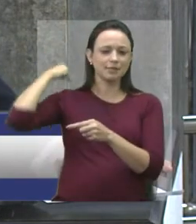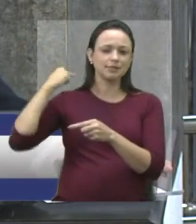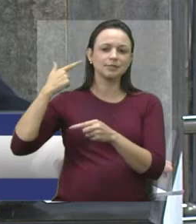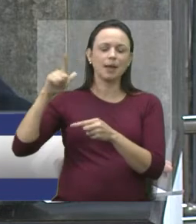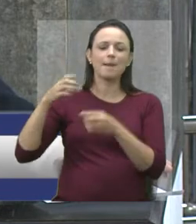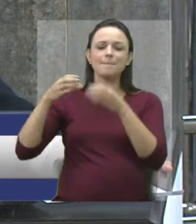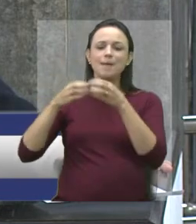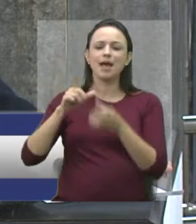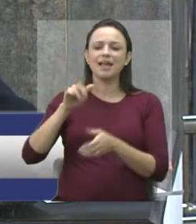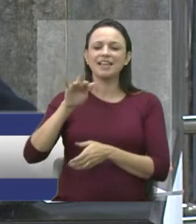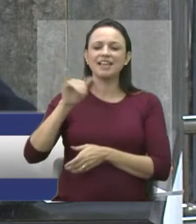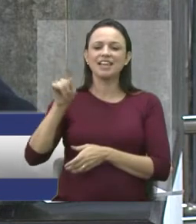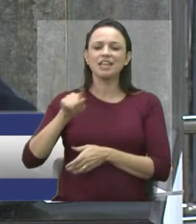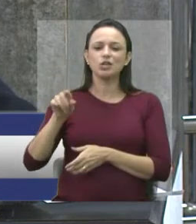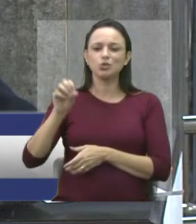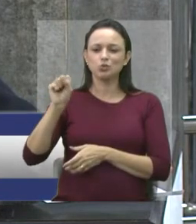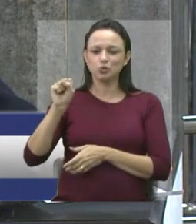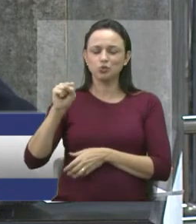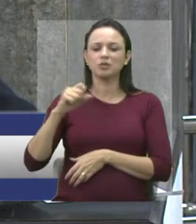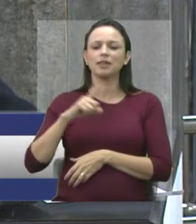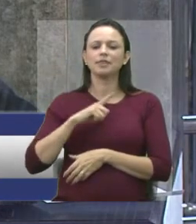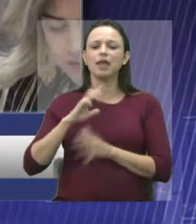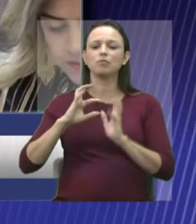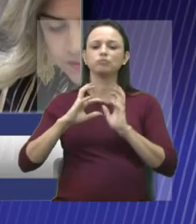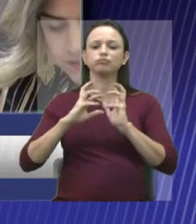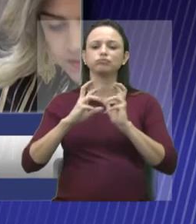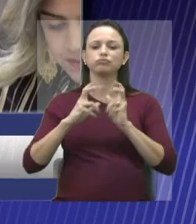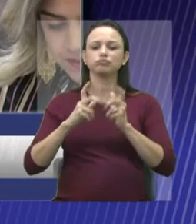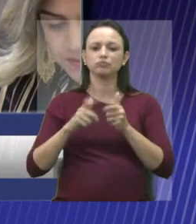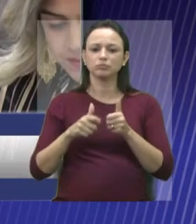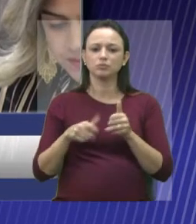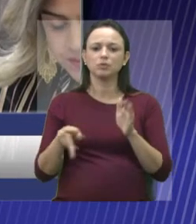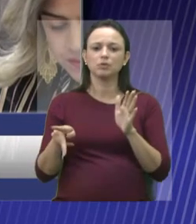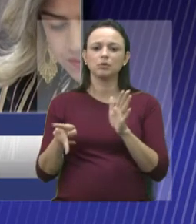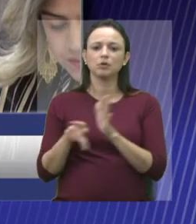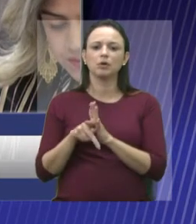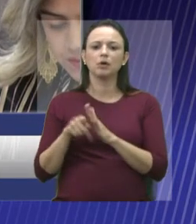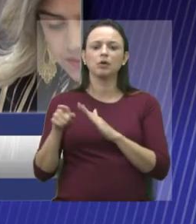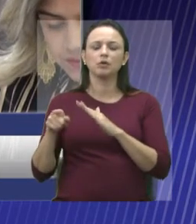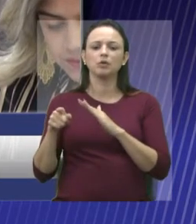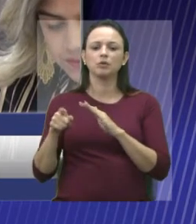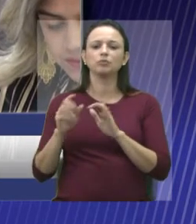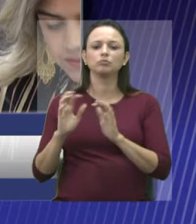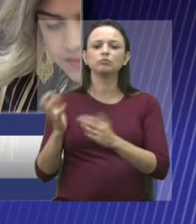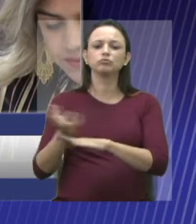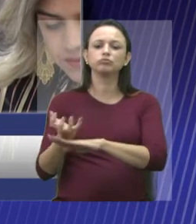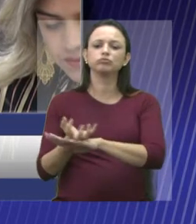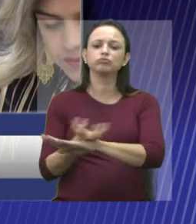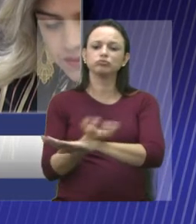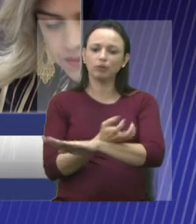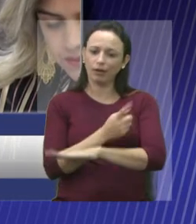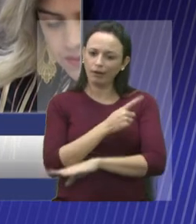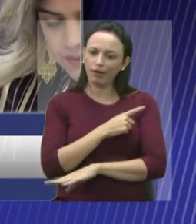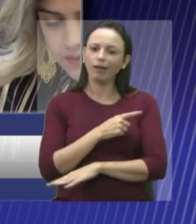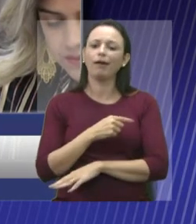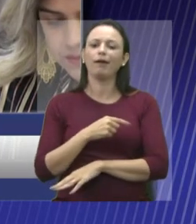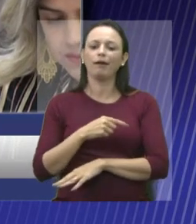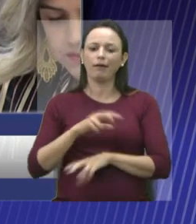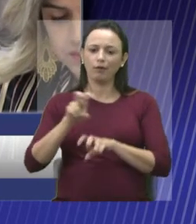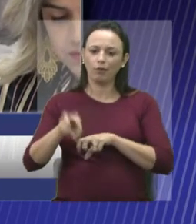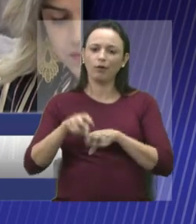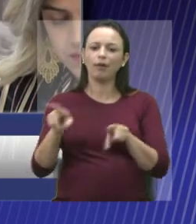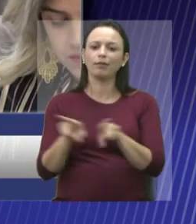Grisos, estava com o trator da empreiteira aí, roçando lá, na área rural